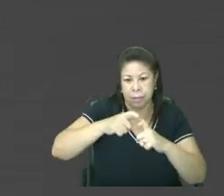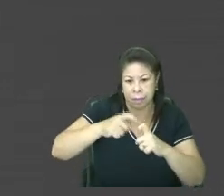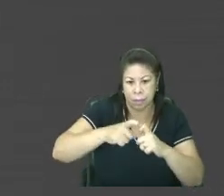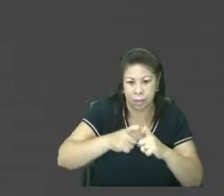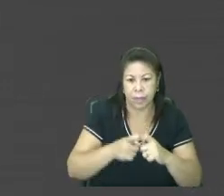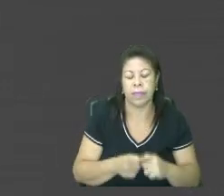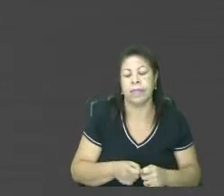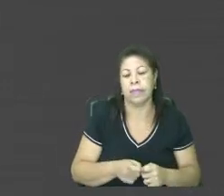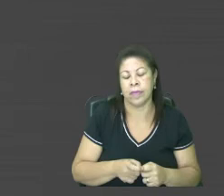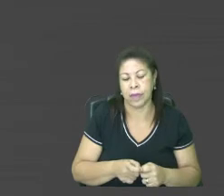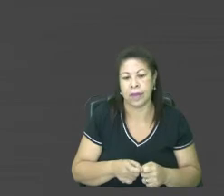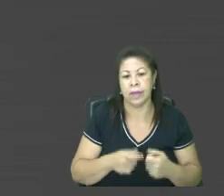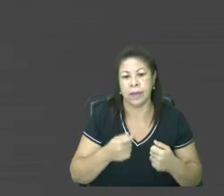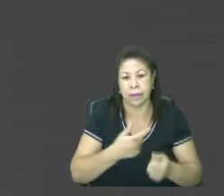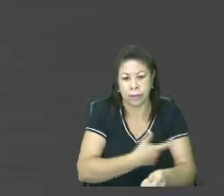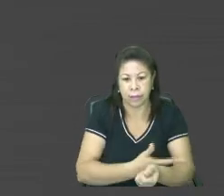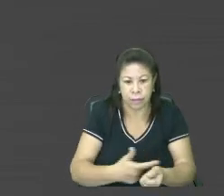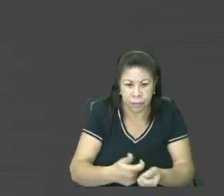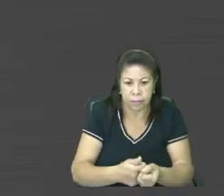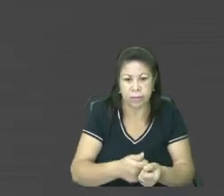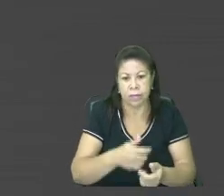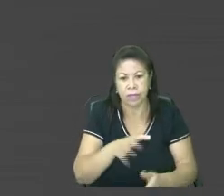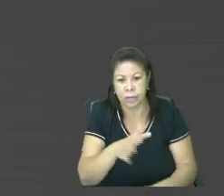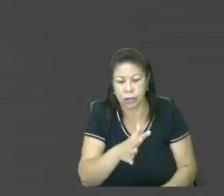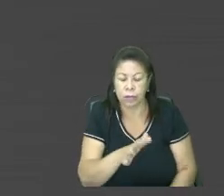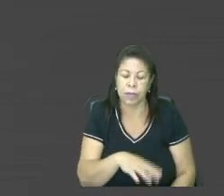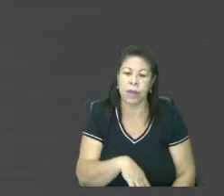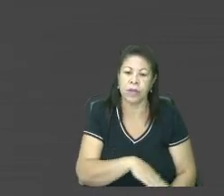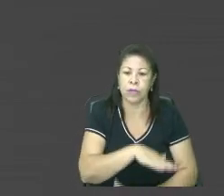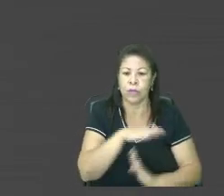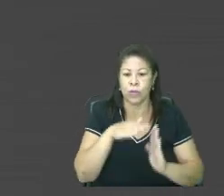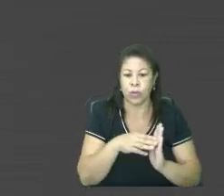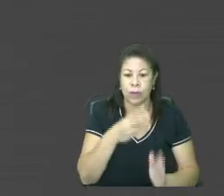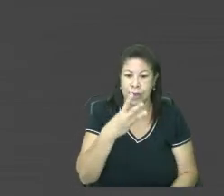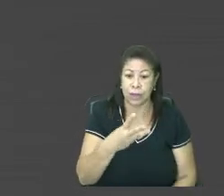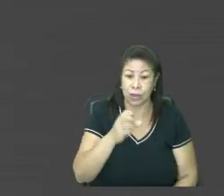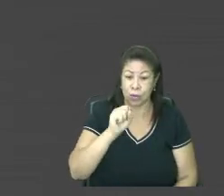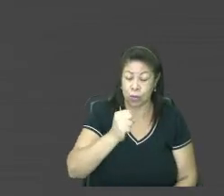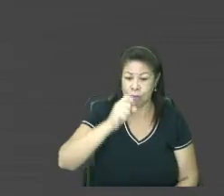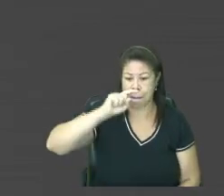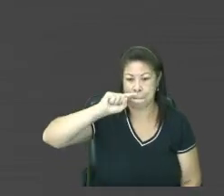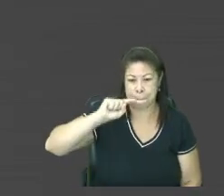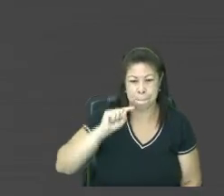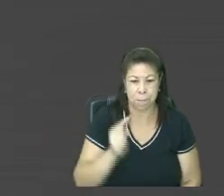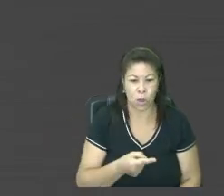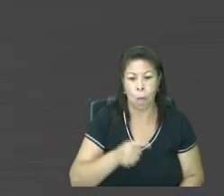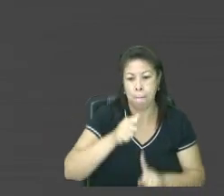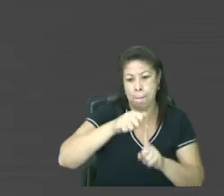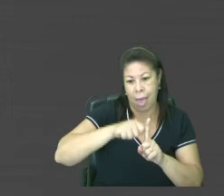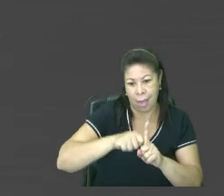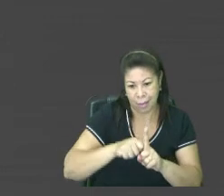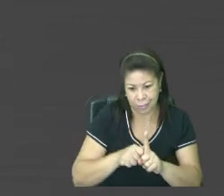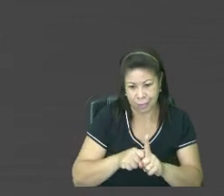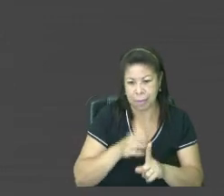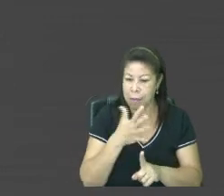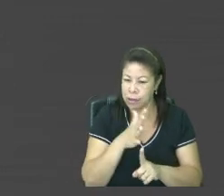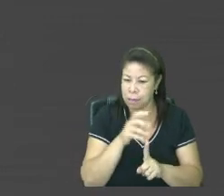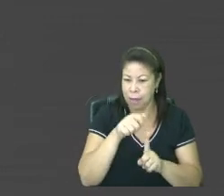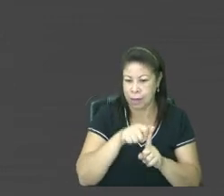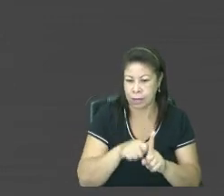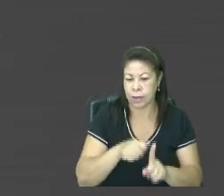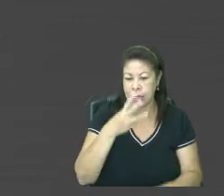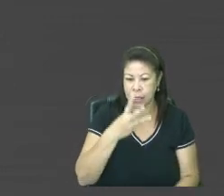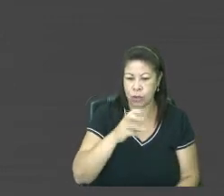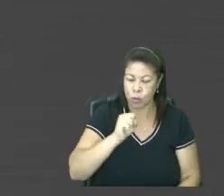laboratoriais. A gente realizou no quadrimestre 38.000, né, mensal, 38.000 a média mês dos exames